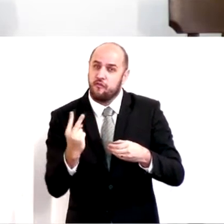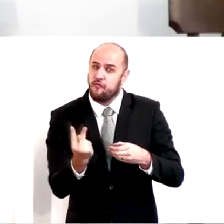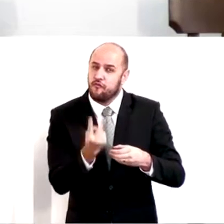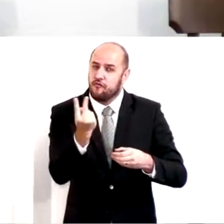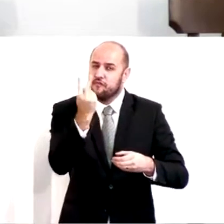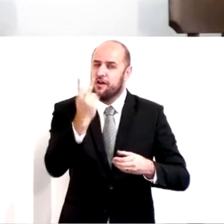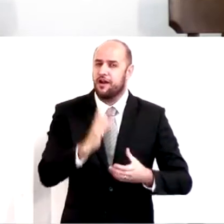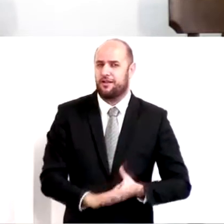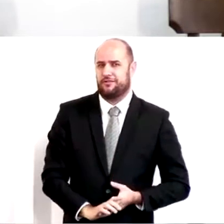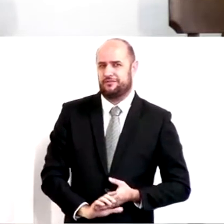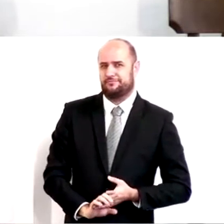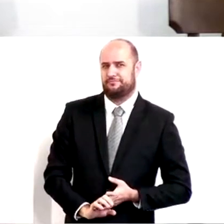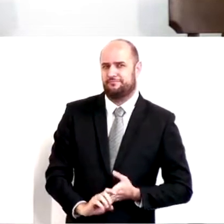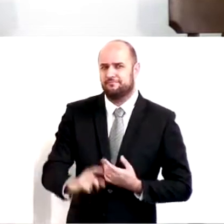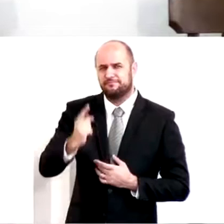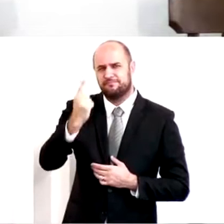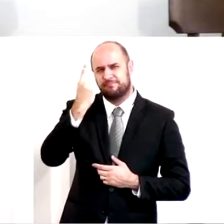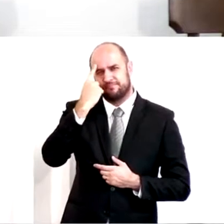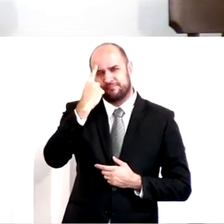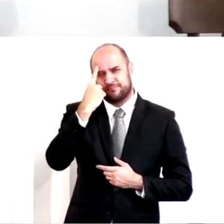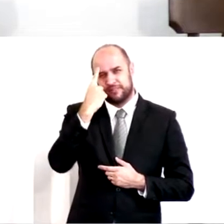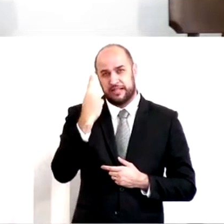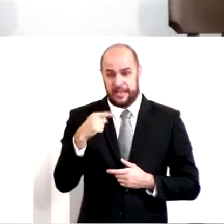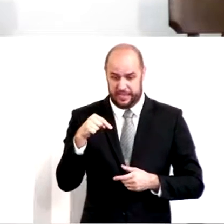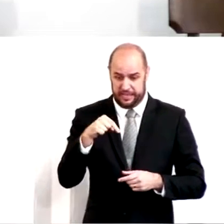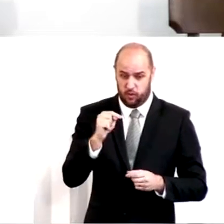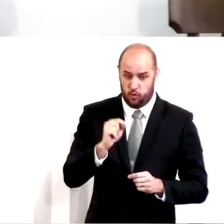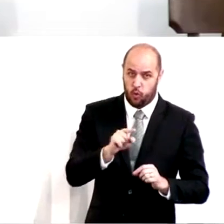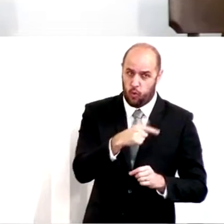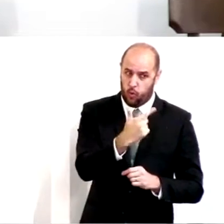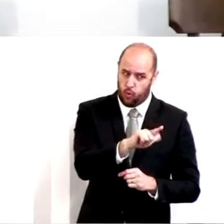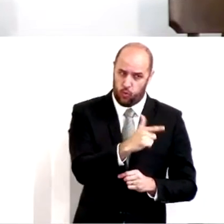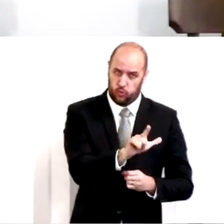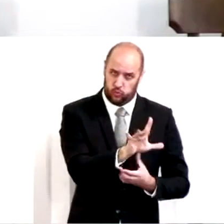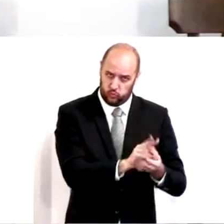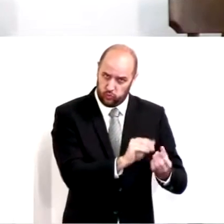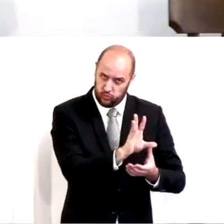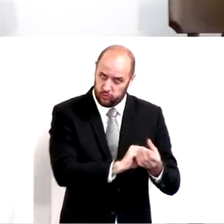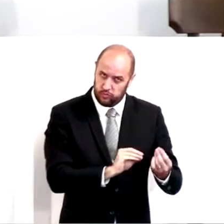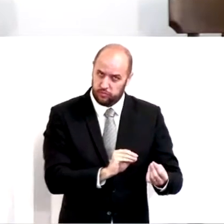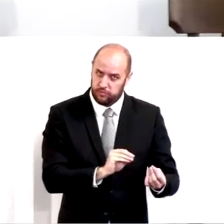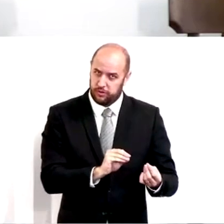perfume adulterado tem valor sempre menor do que o original?